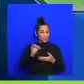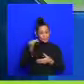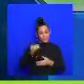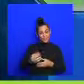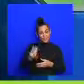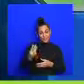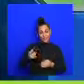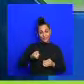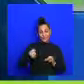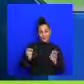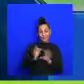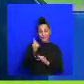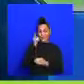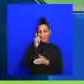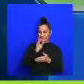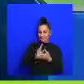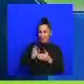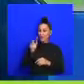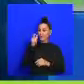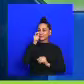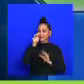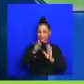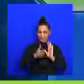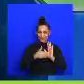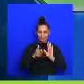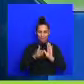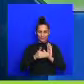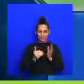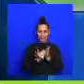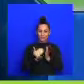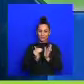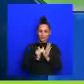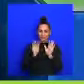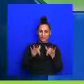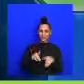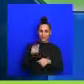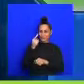de 3 acertos no Super 7, hein? Fique de olho na sua aposta.